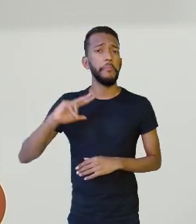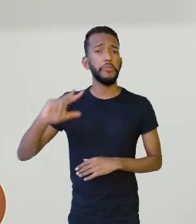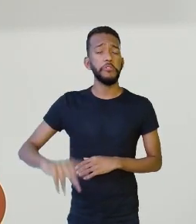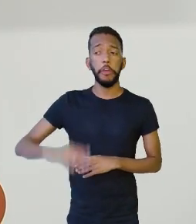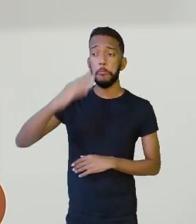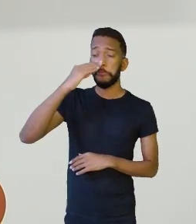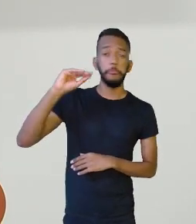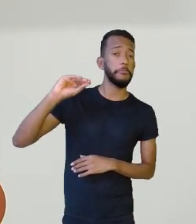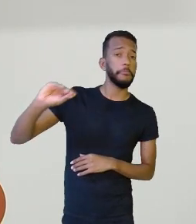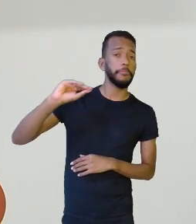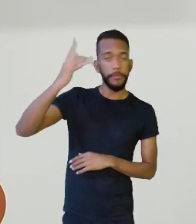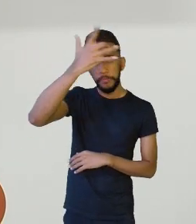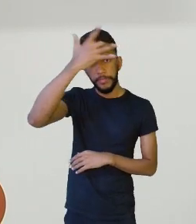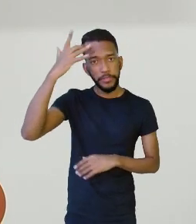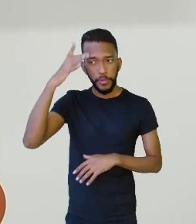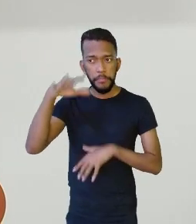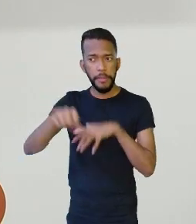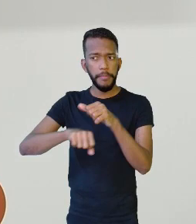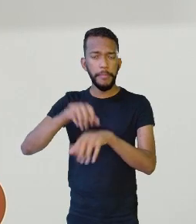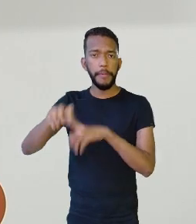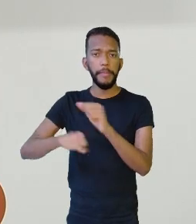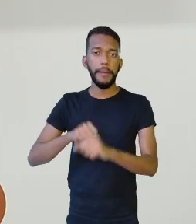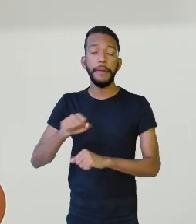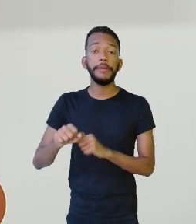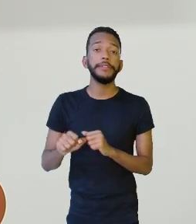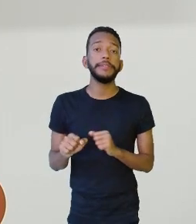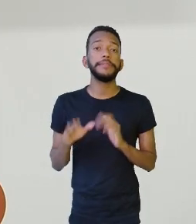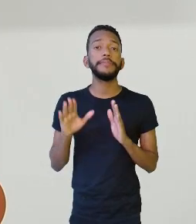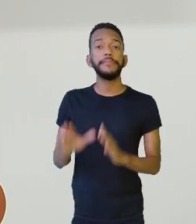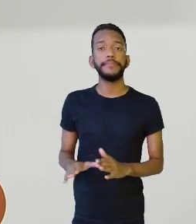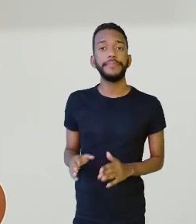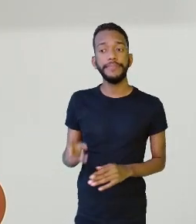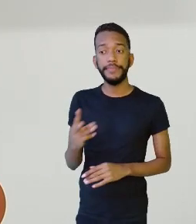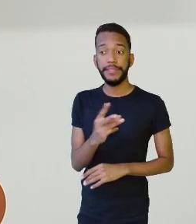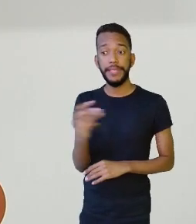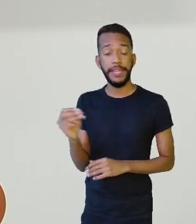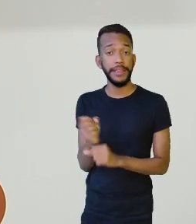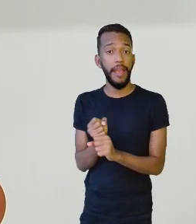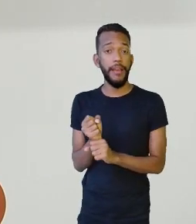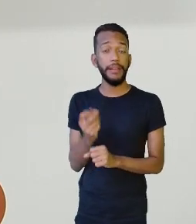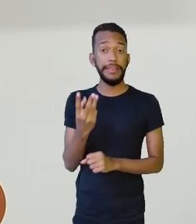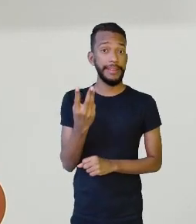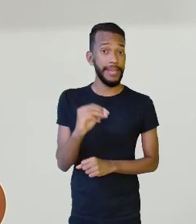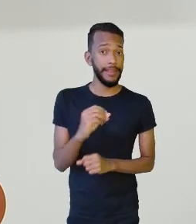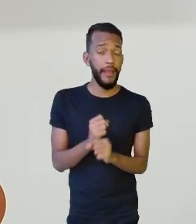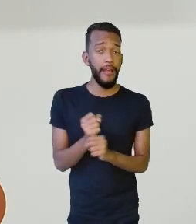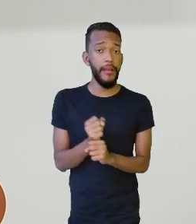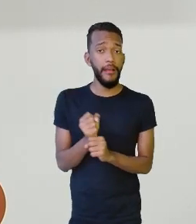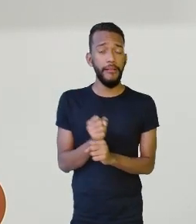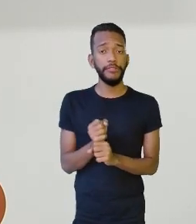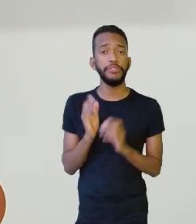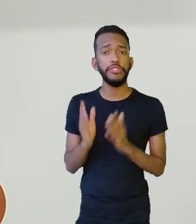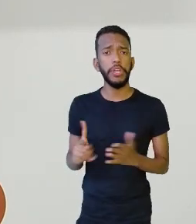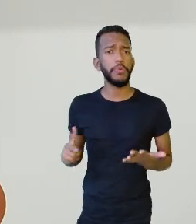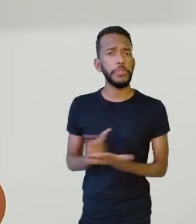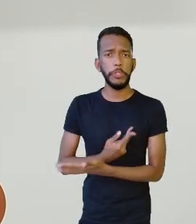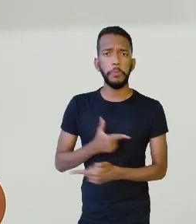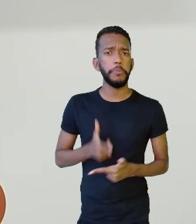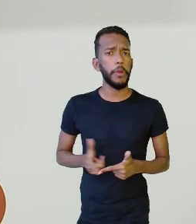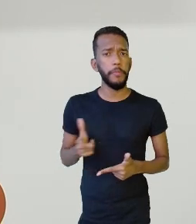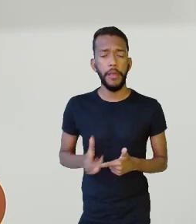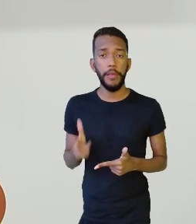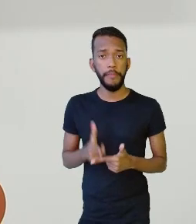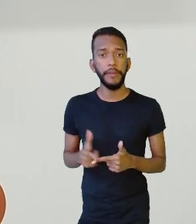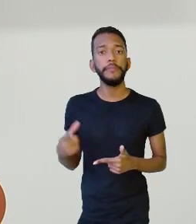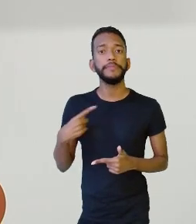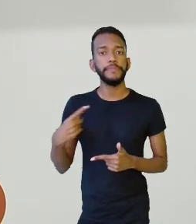por esses exploradores. E aí, depois de passados esses 30 anos, aconteceu um pequeno problema,